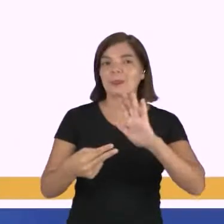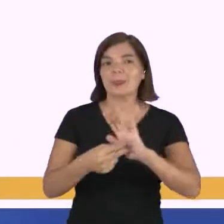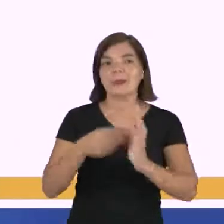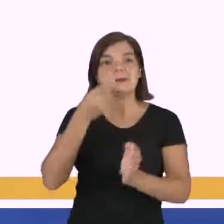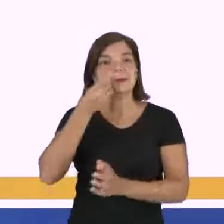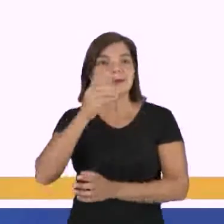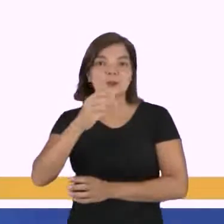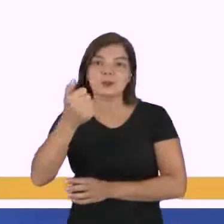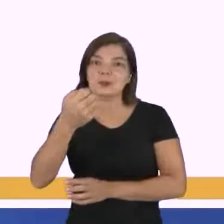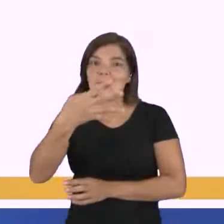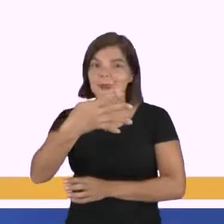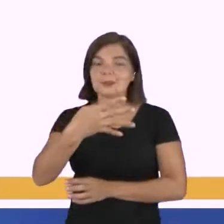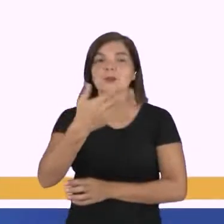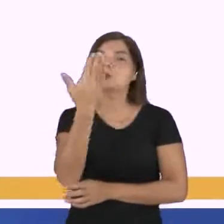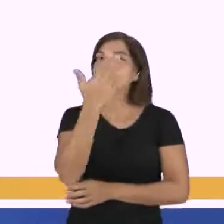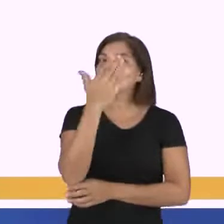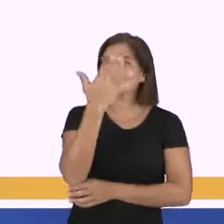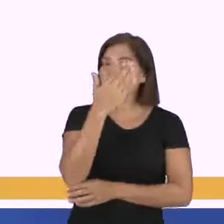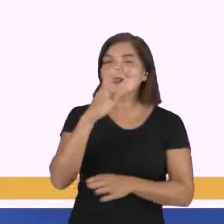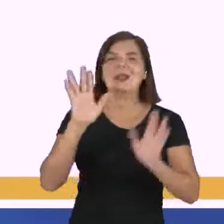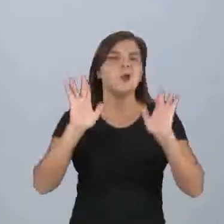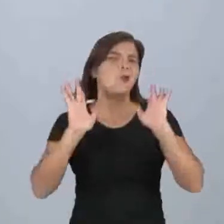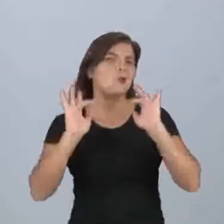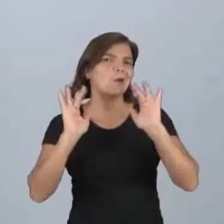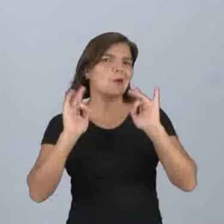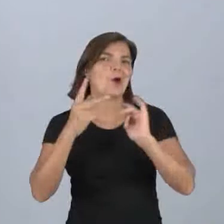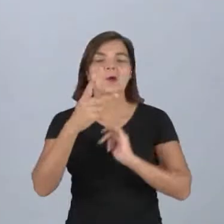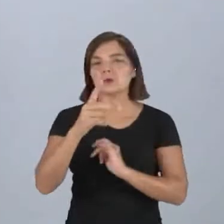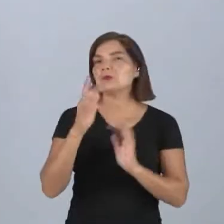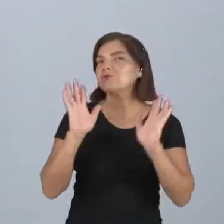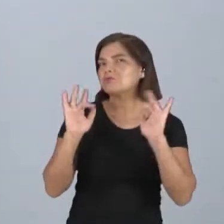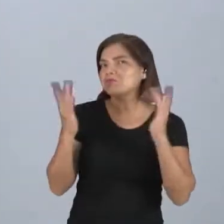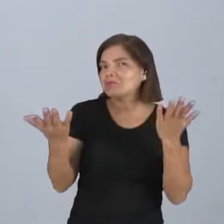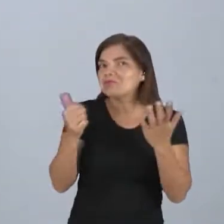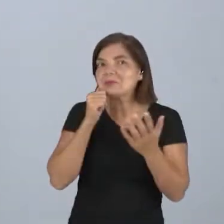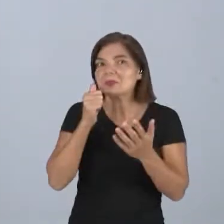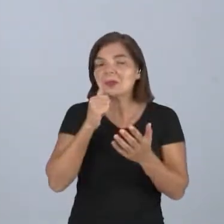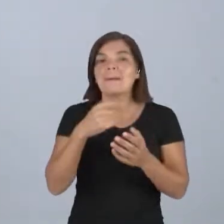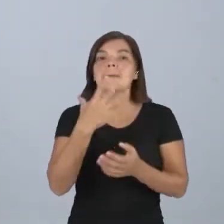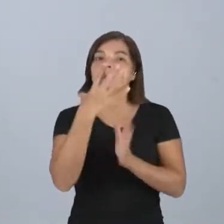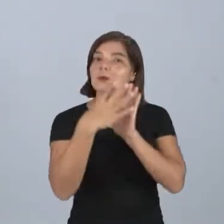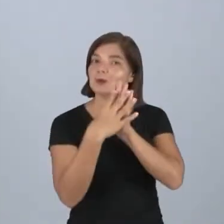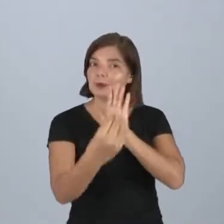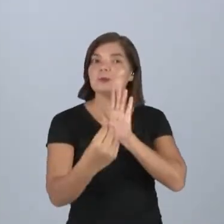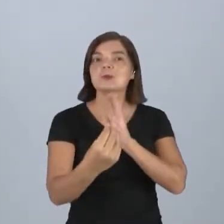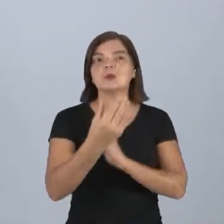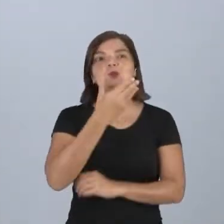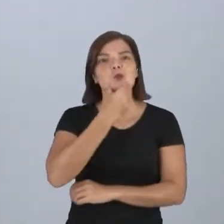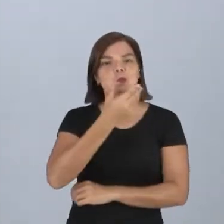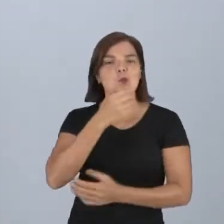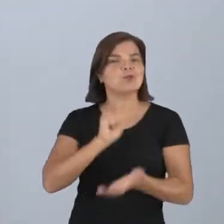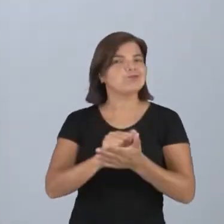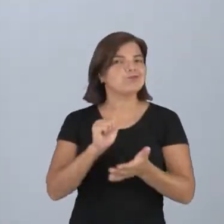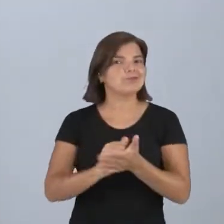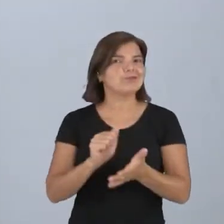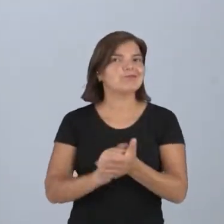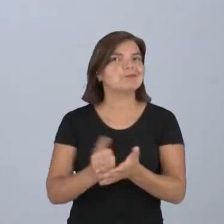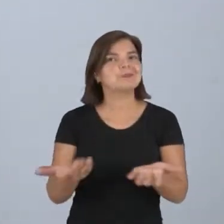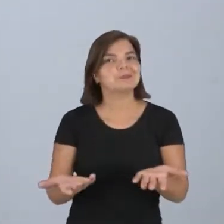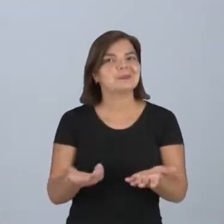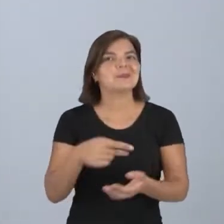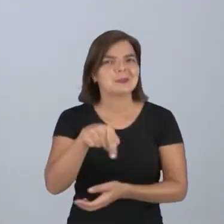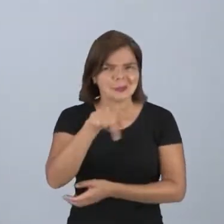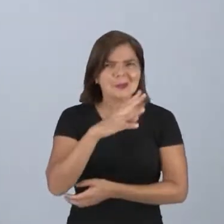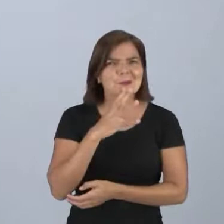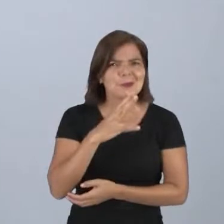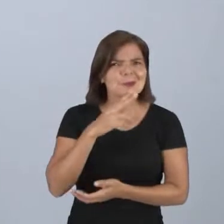dia 14 de fevereiro é o mesmo que ser o seu namorado ou sua namorada, porque se espelha aí na carta que o São Valentim escreveu. Você já